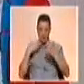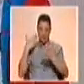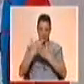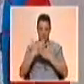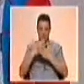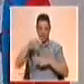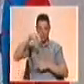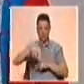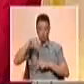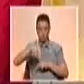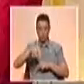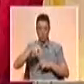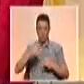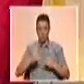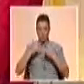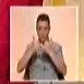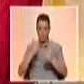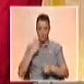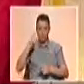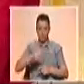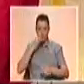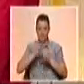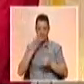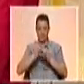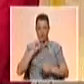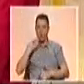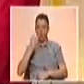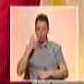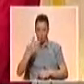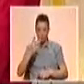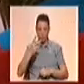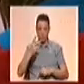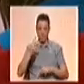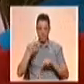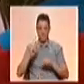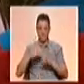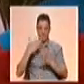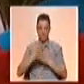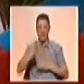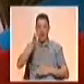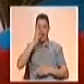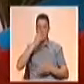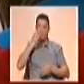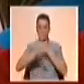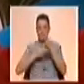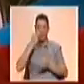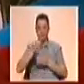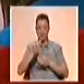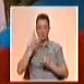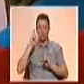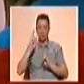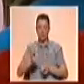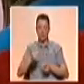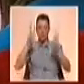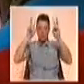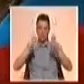agora até junho e depois retomam um novo ciclo em setembro, outubro. Em setembro. Portanto, para além da água, de que é que vão falar mais adiante? Já tem uma ideia, Elizabeth? O